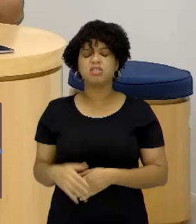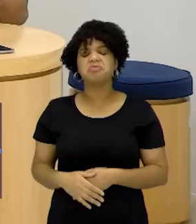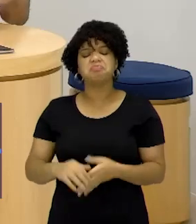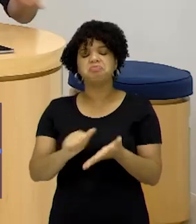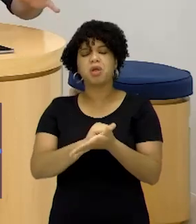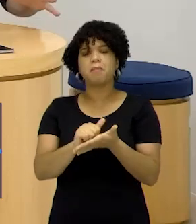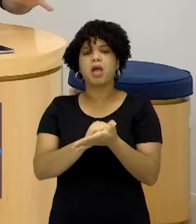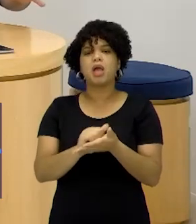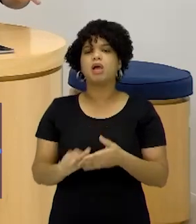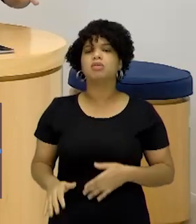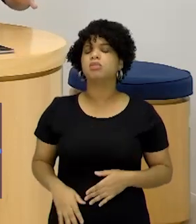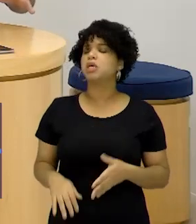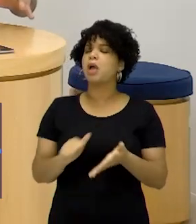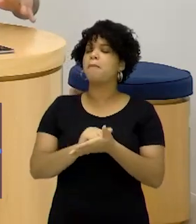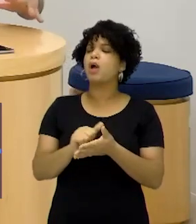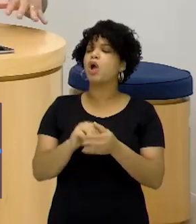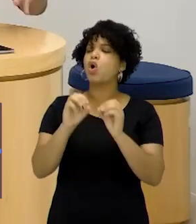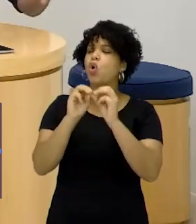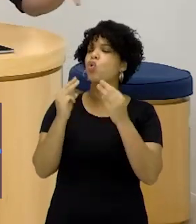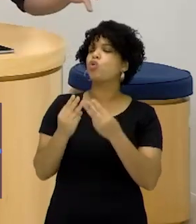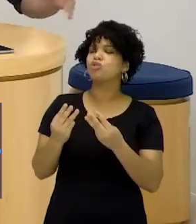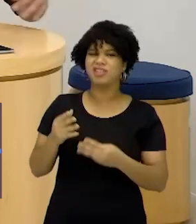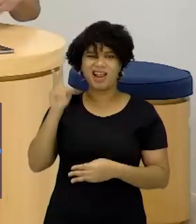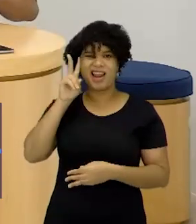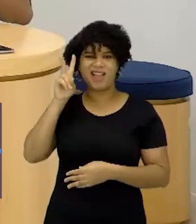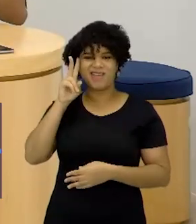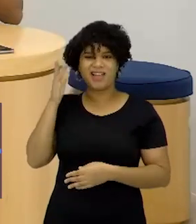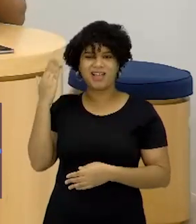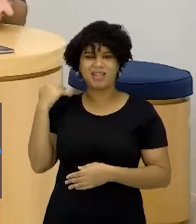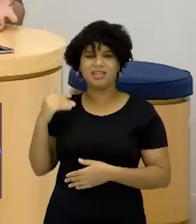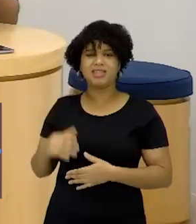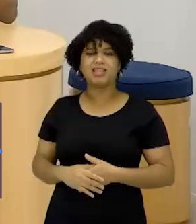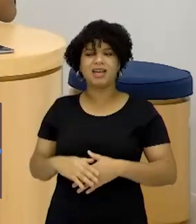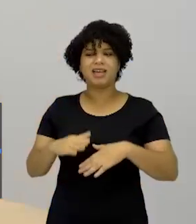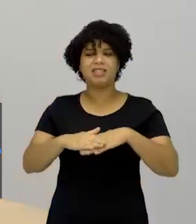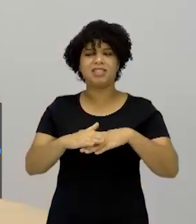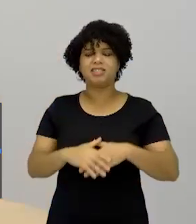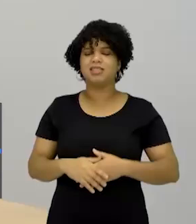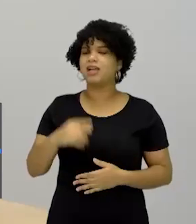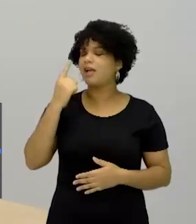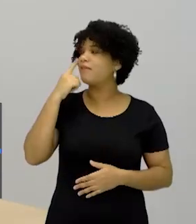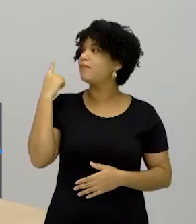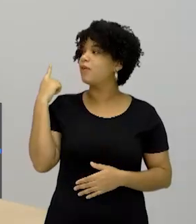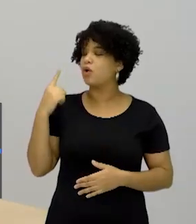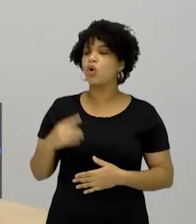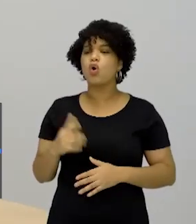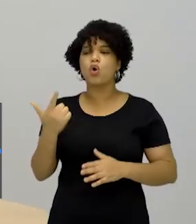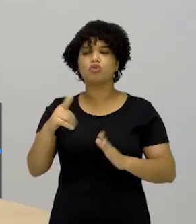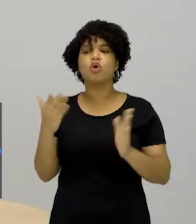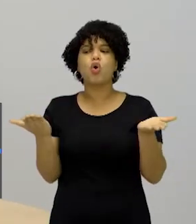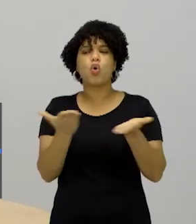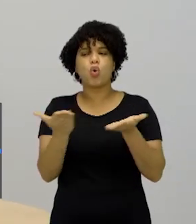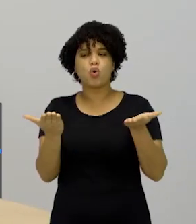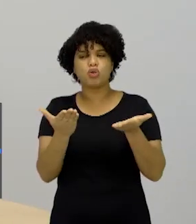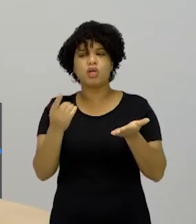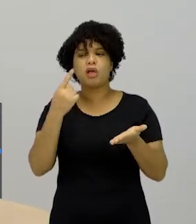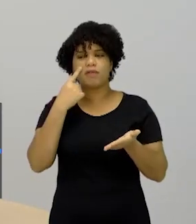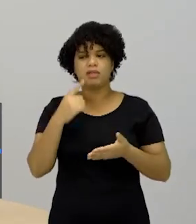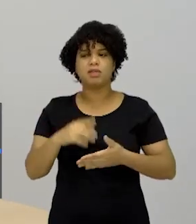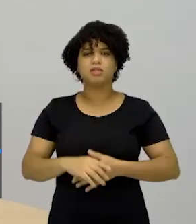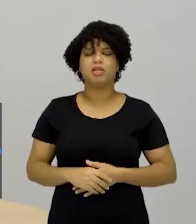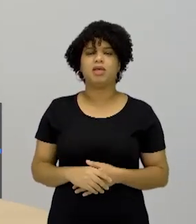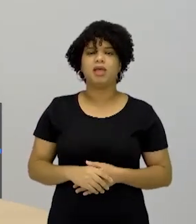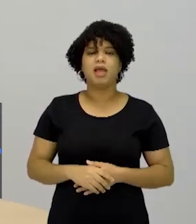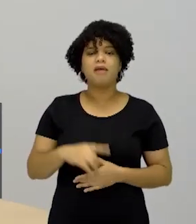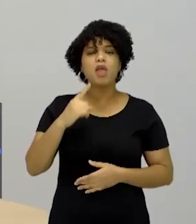Olha, deletei o meu Orkut. Orkut todo mundo deletei. Aí voltou, né? deletou, porque era o comecinho. Hoje, em 2021,